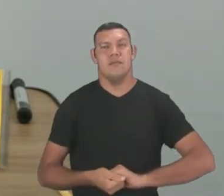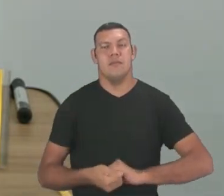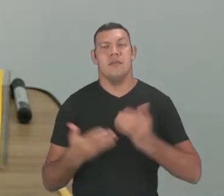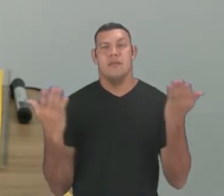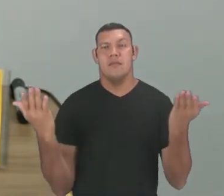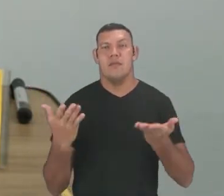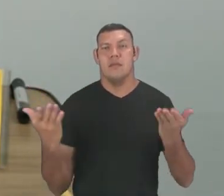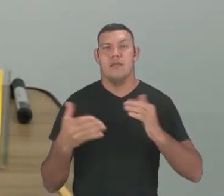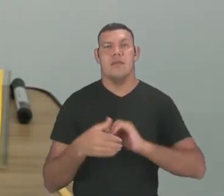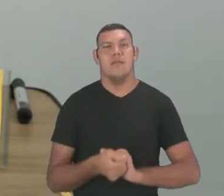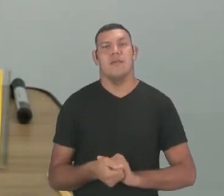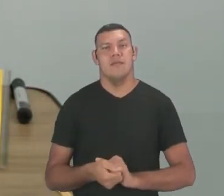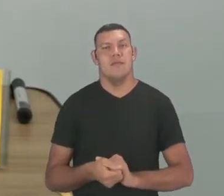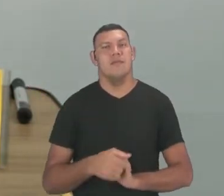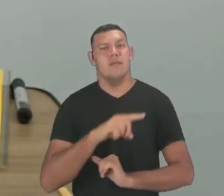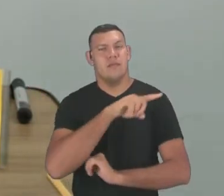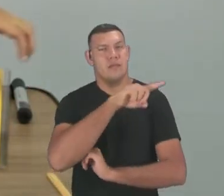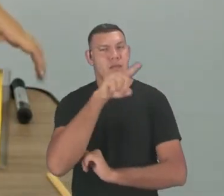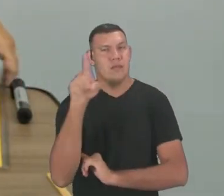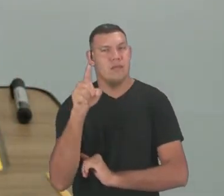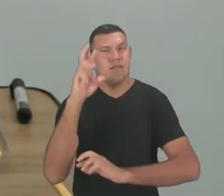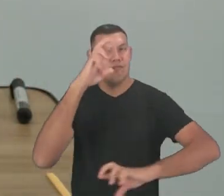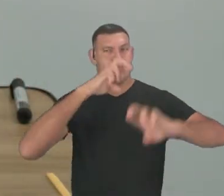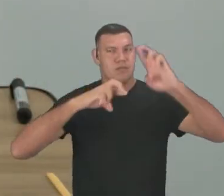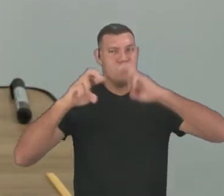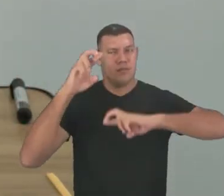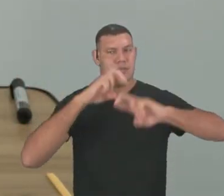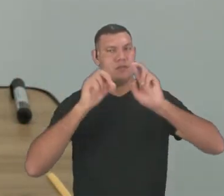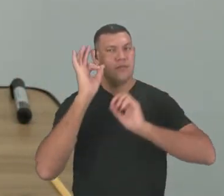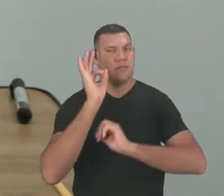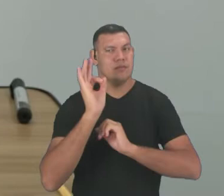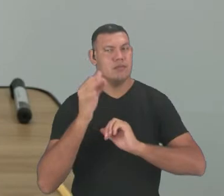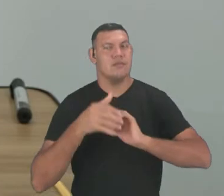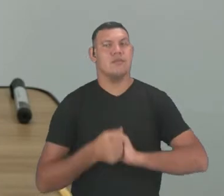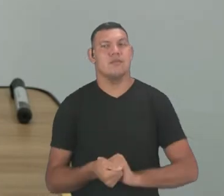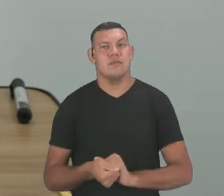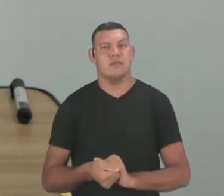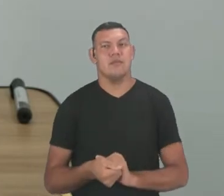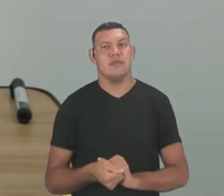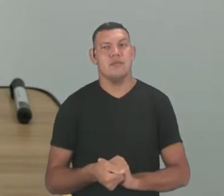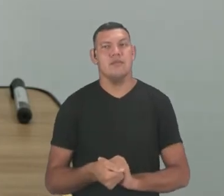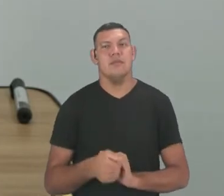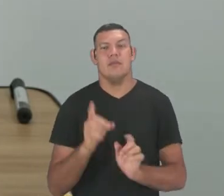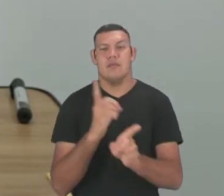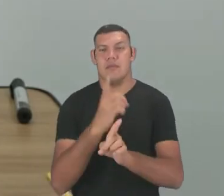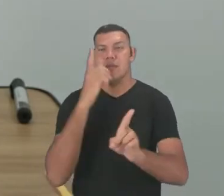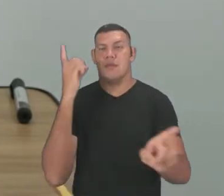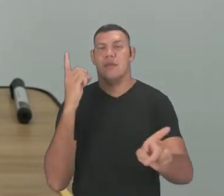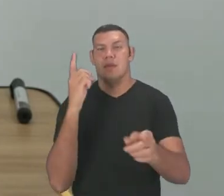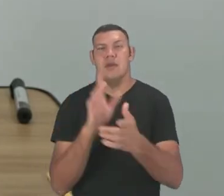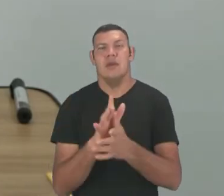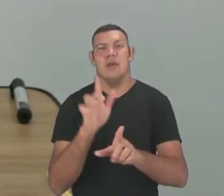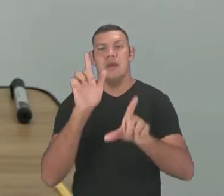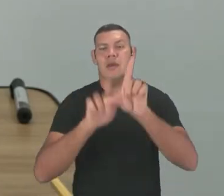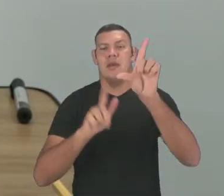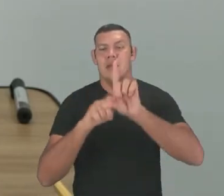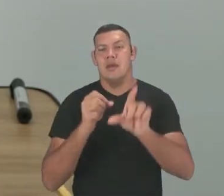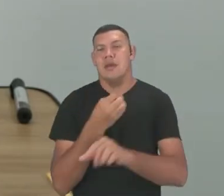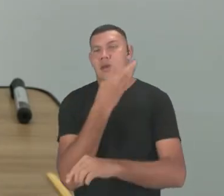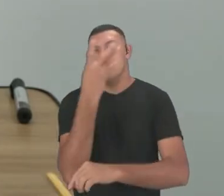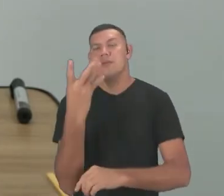e agora tá dando para vocês observarem certo nós descobrimos quantos sons tem a palavra